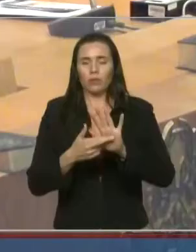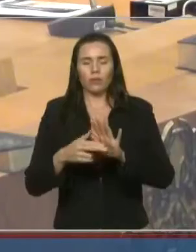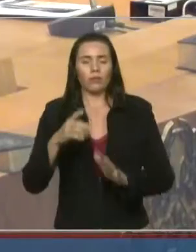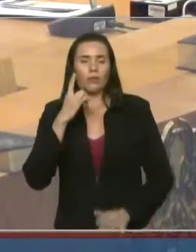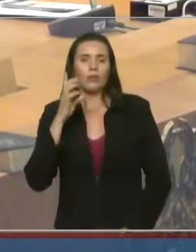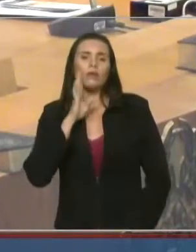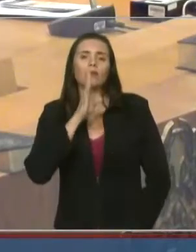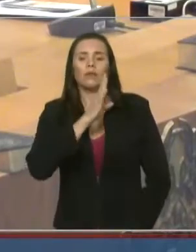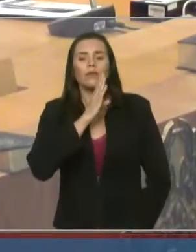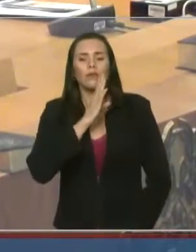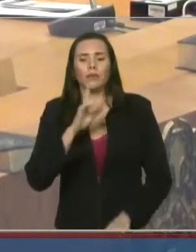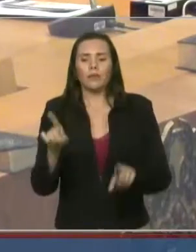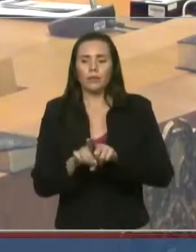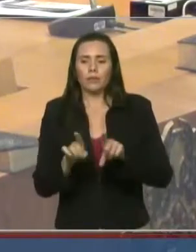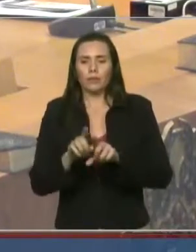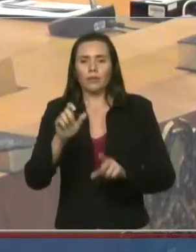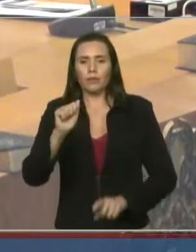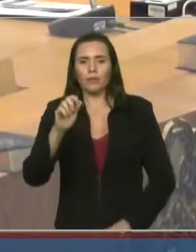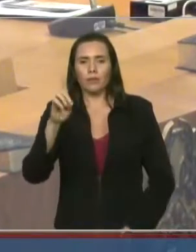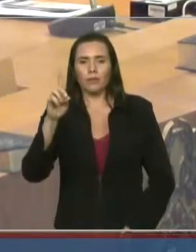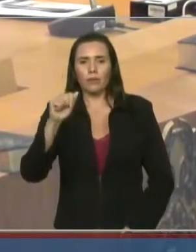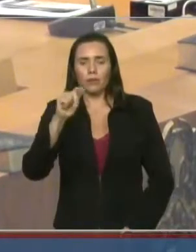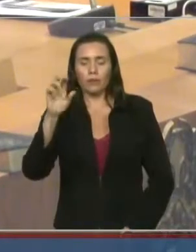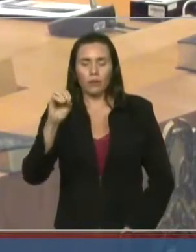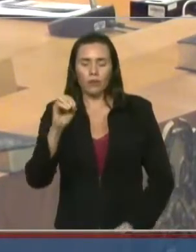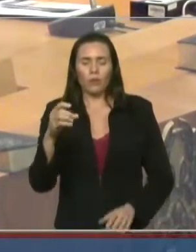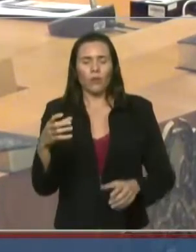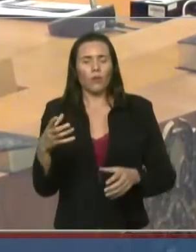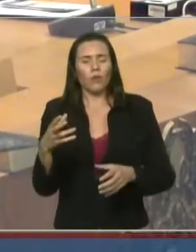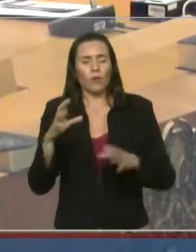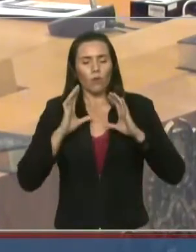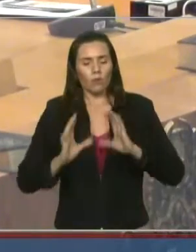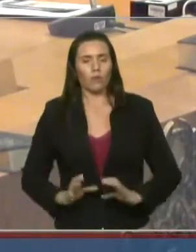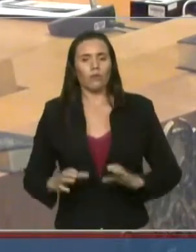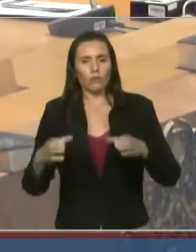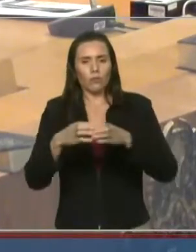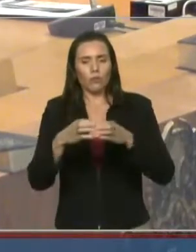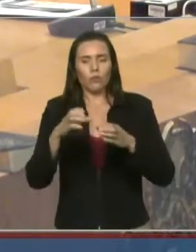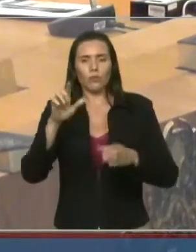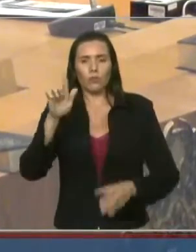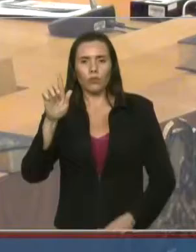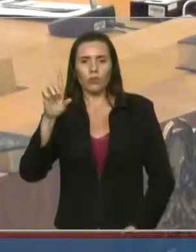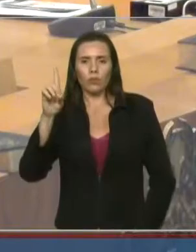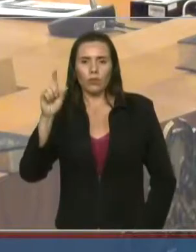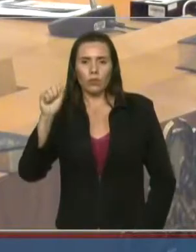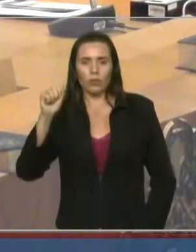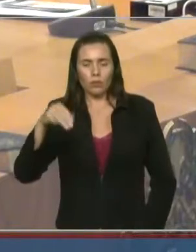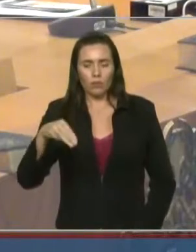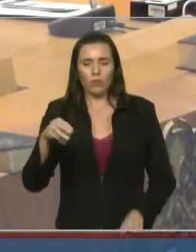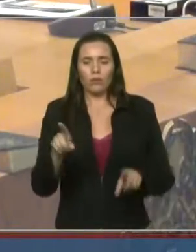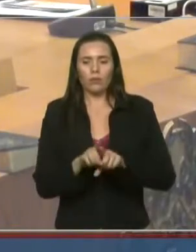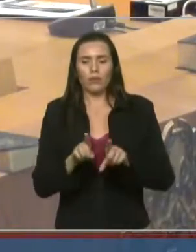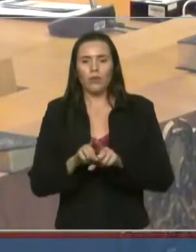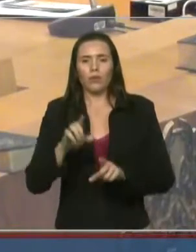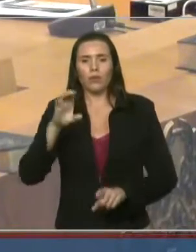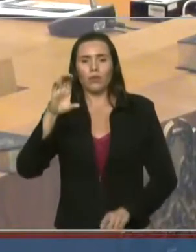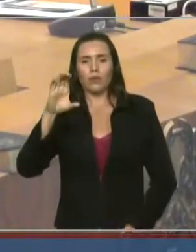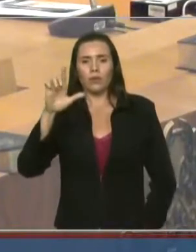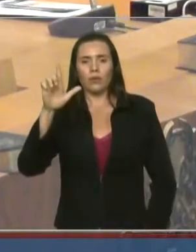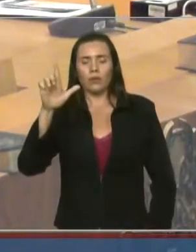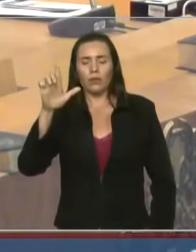Adão, coordenador do Grupo GEDAN, Cleonice Rocha, vice-presidente do